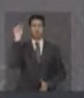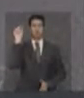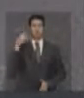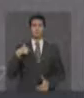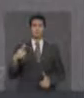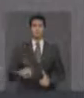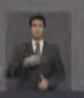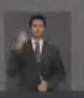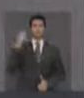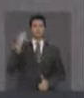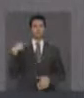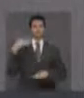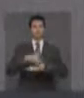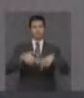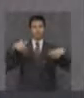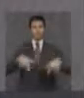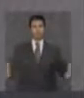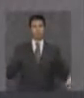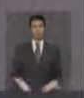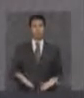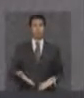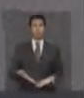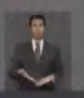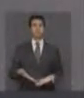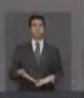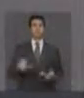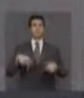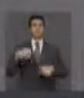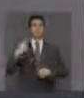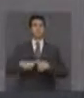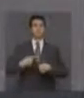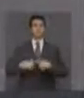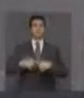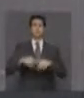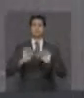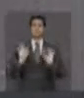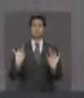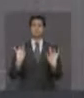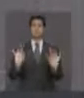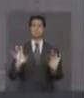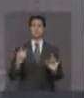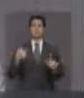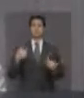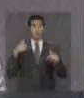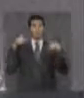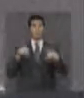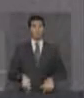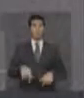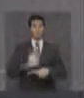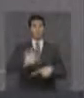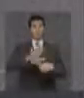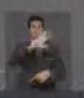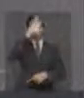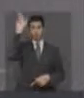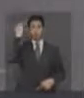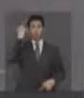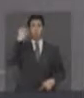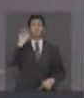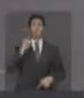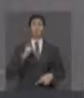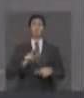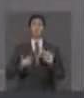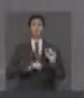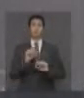essa porta de entrada para a região norte. Mas eu queria enfatizar aqui no Amazonas porque aqui